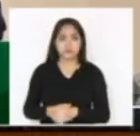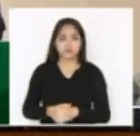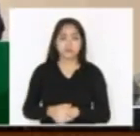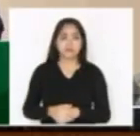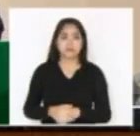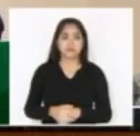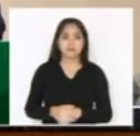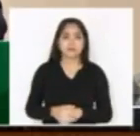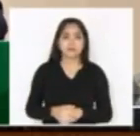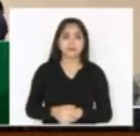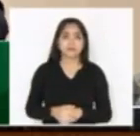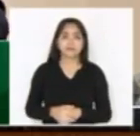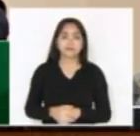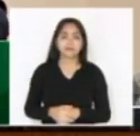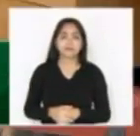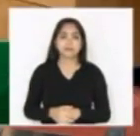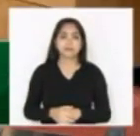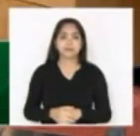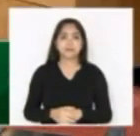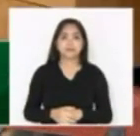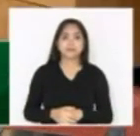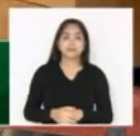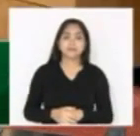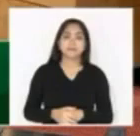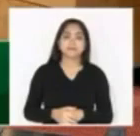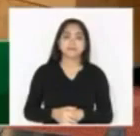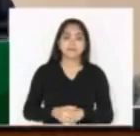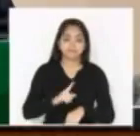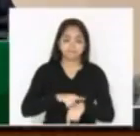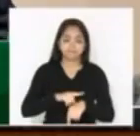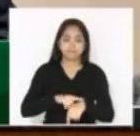Excelência tem a palavra por até